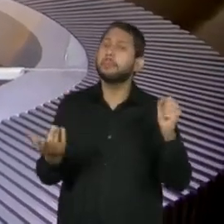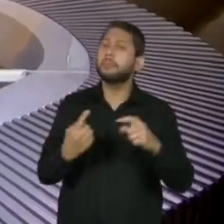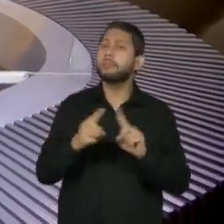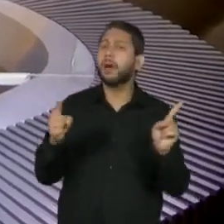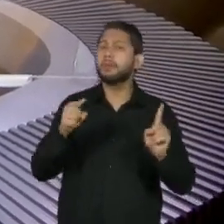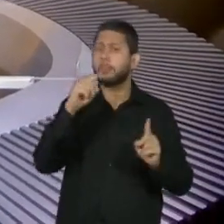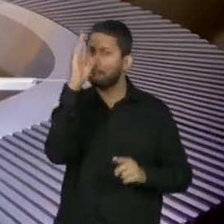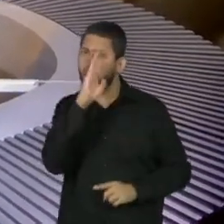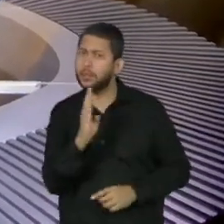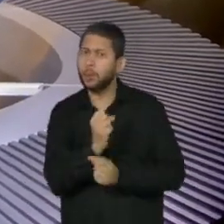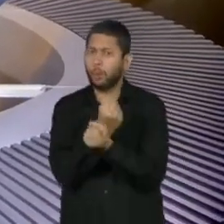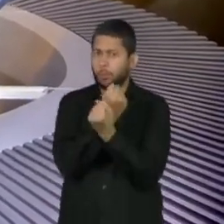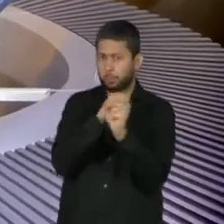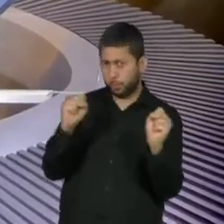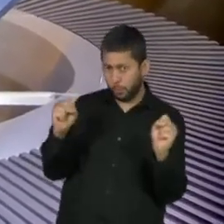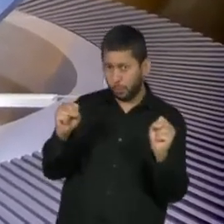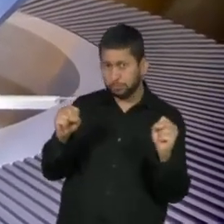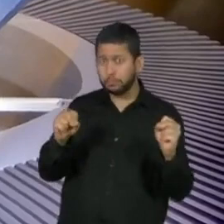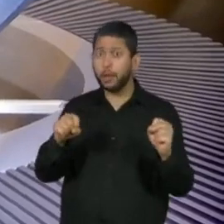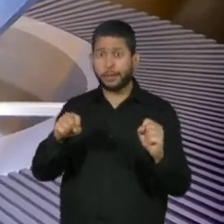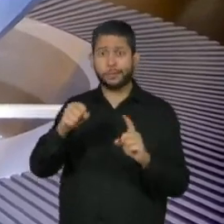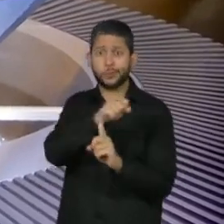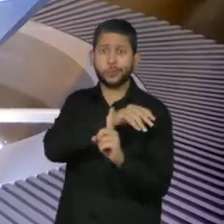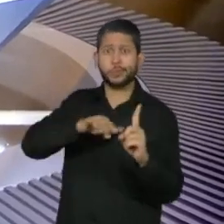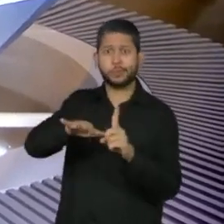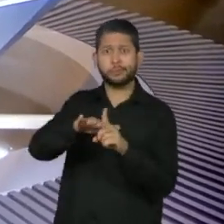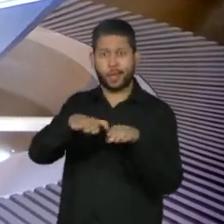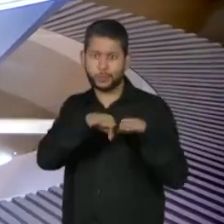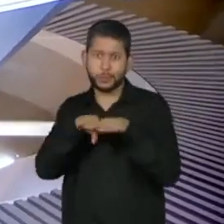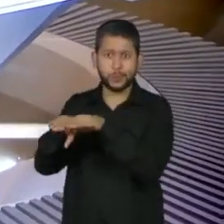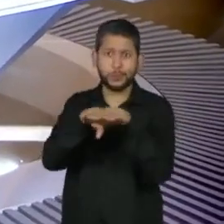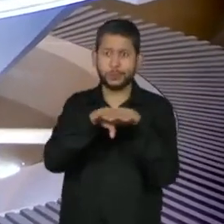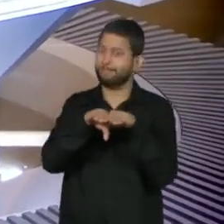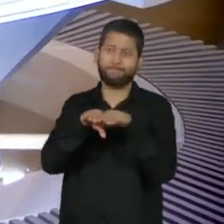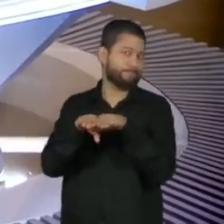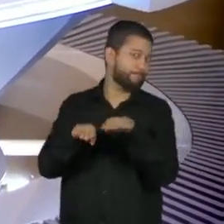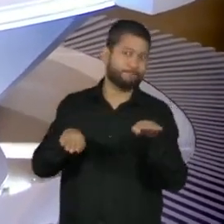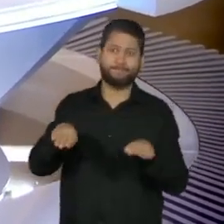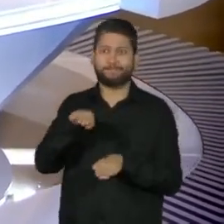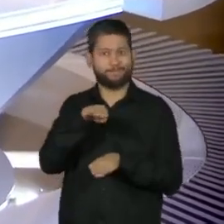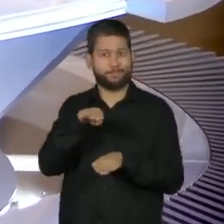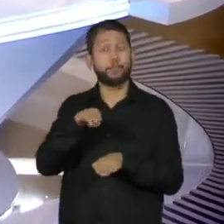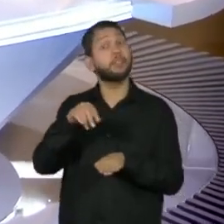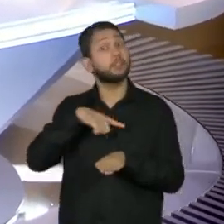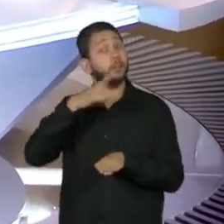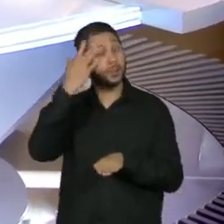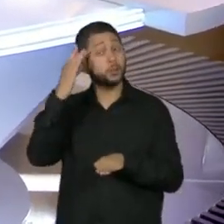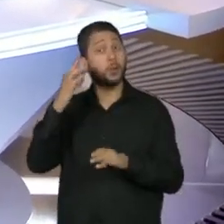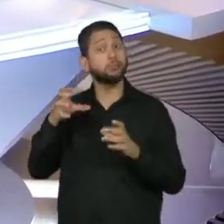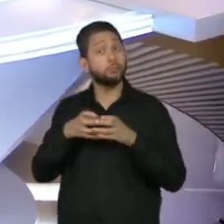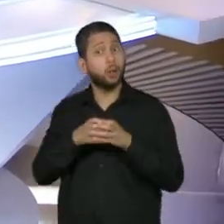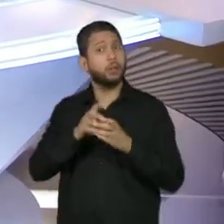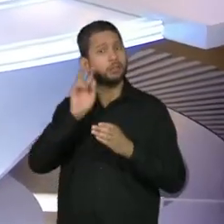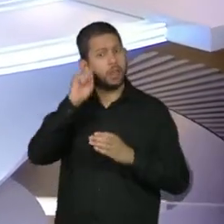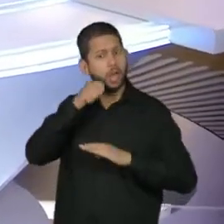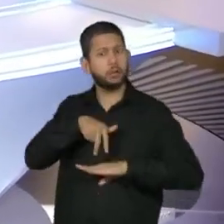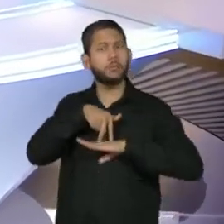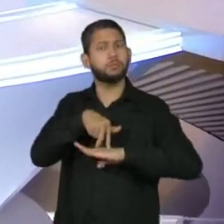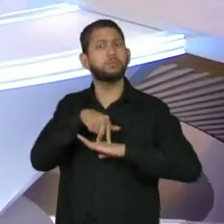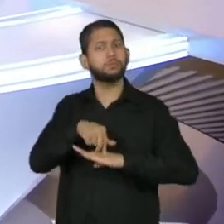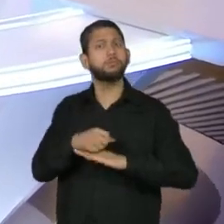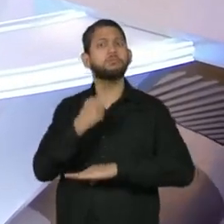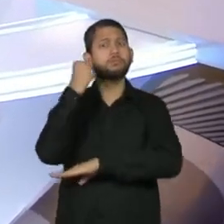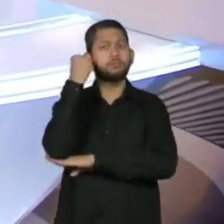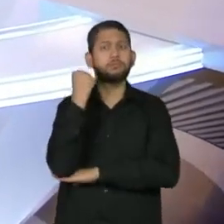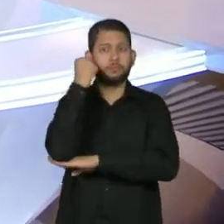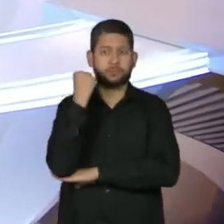de uma nação de igualdade e desenvolvimento para todos. Sobre a resistência negra no combate à escravidão, presente antes e após o